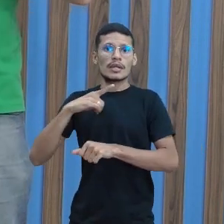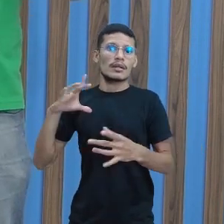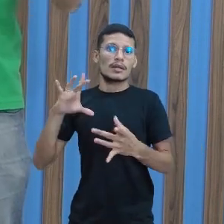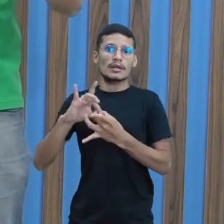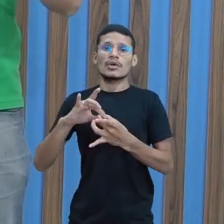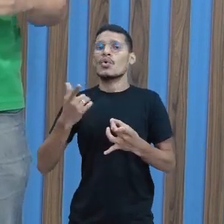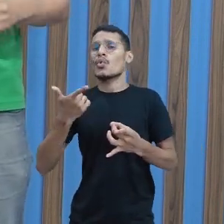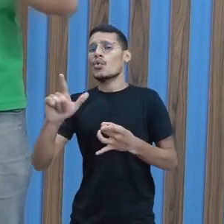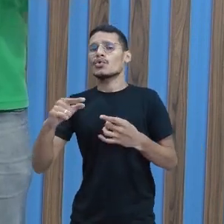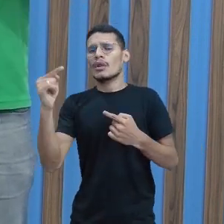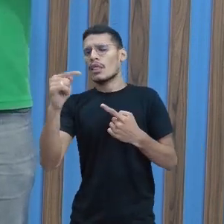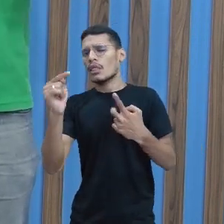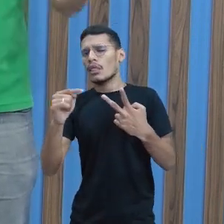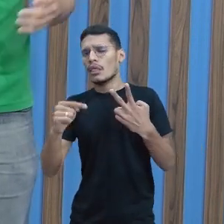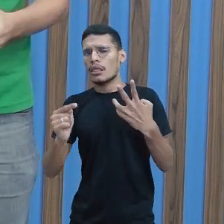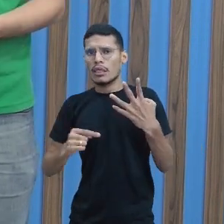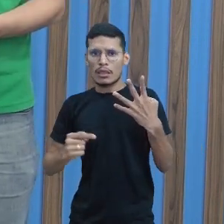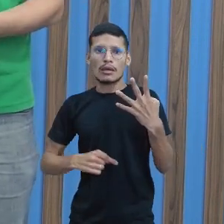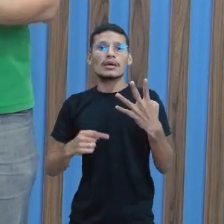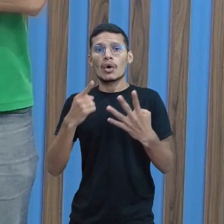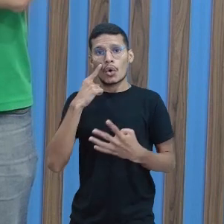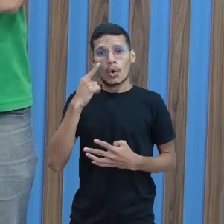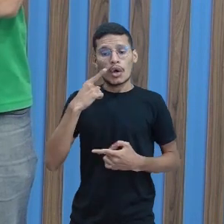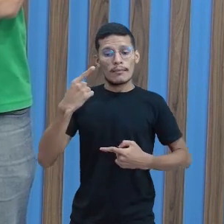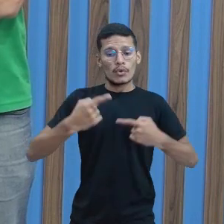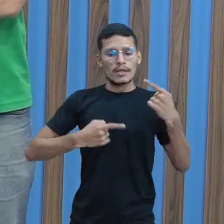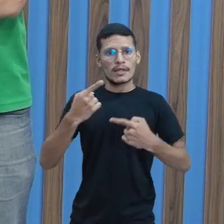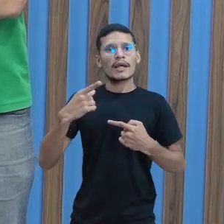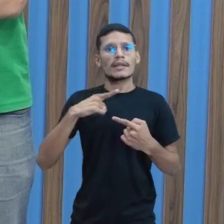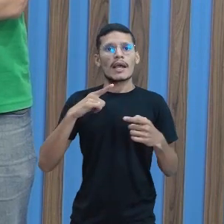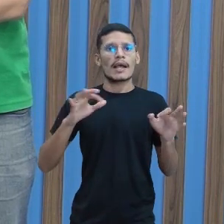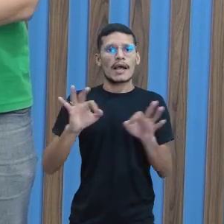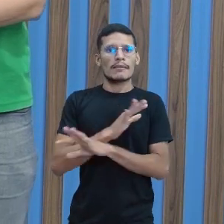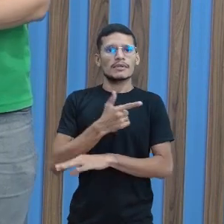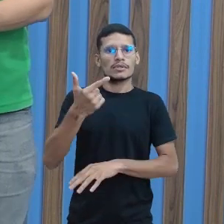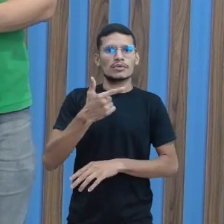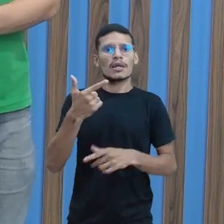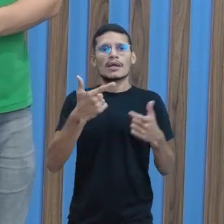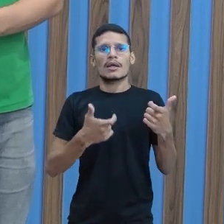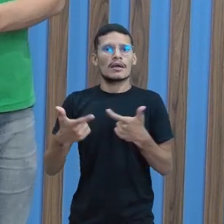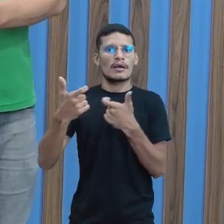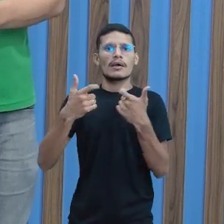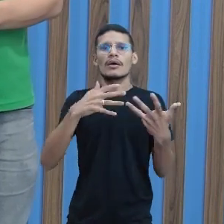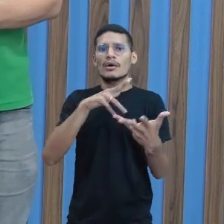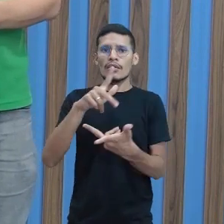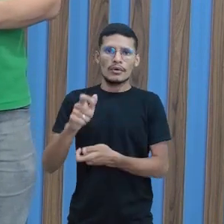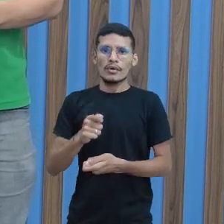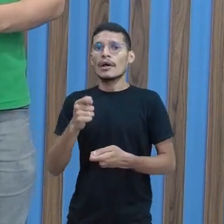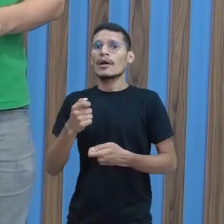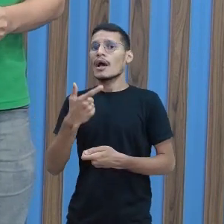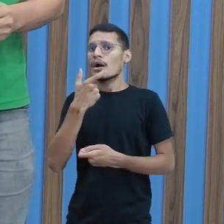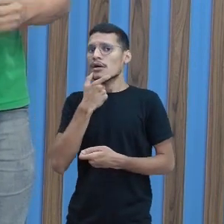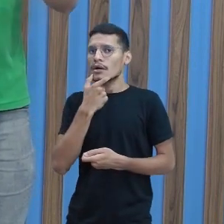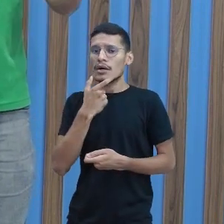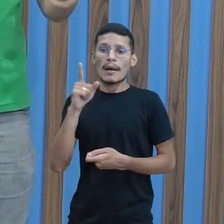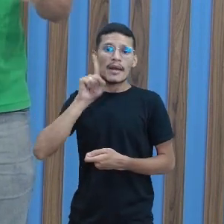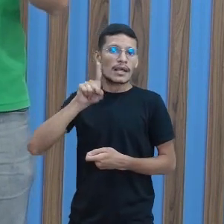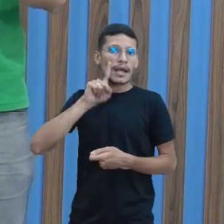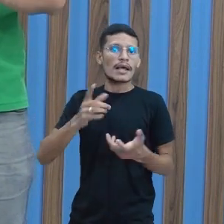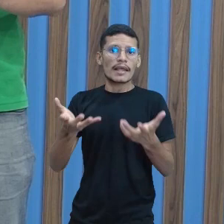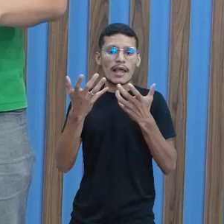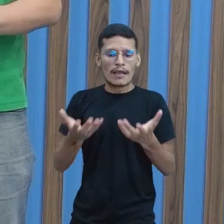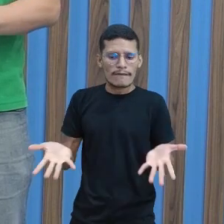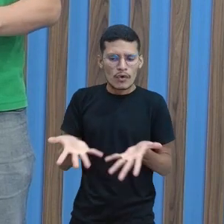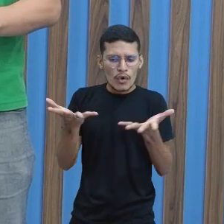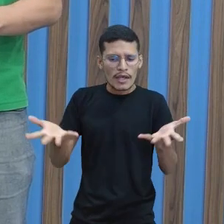também a outras questões. A gente sabe que, em termos de geopolítica, acaba a Segunda Guerra Mundial, os americanos vão tentar aumentar a sua influência e o